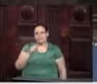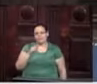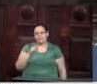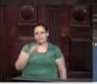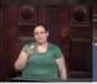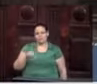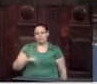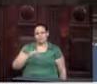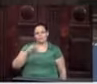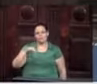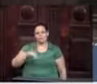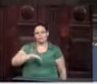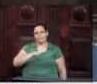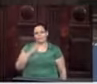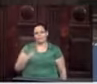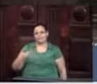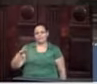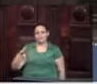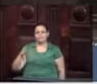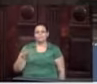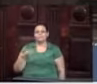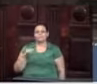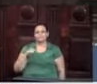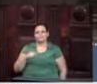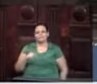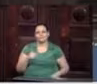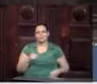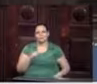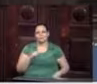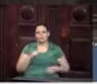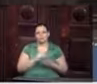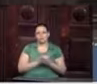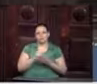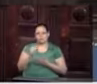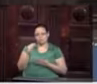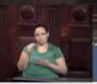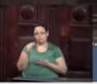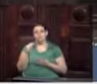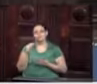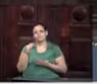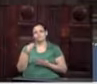logo depois do início do funcionamento,